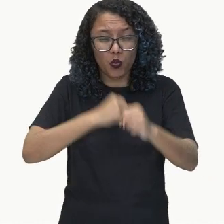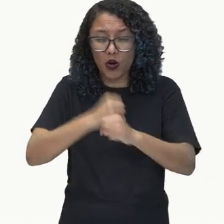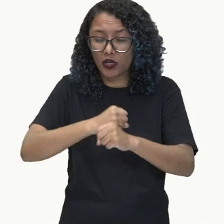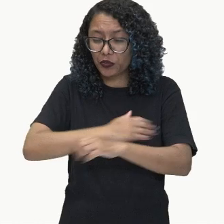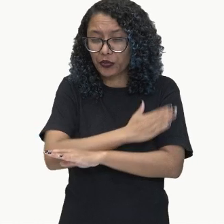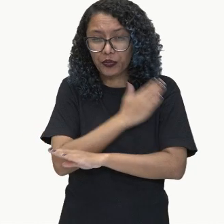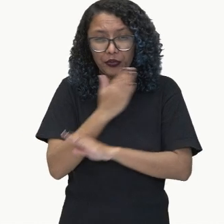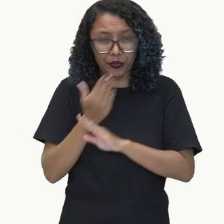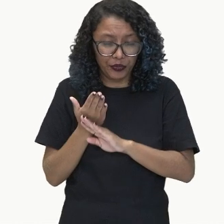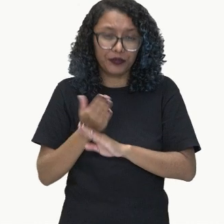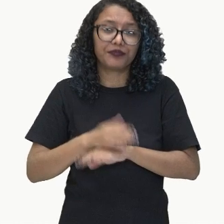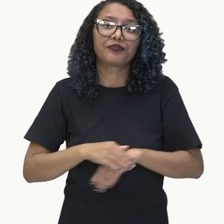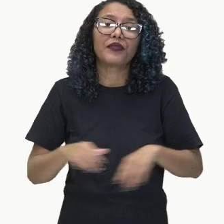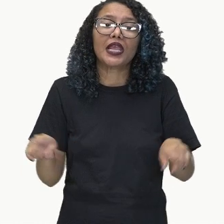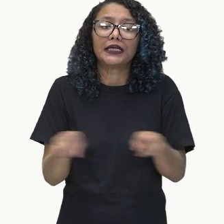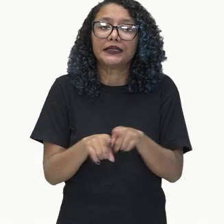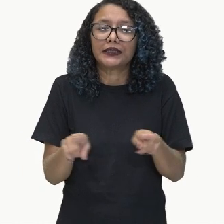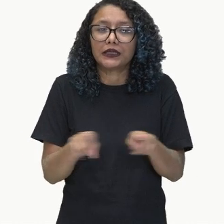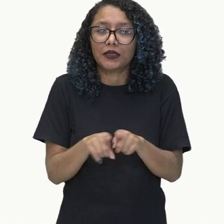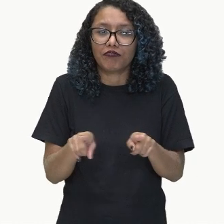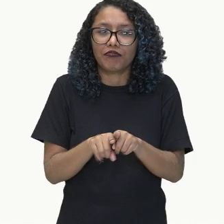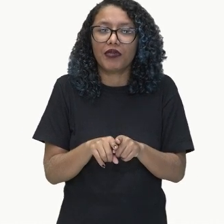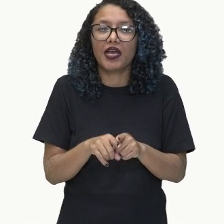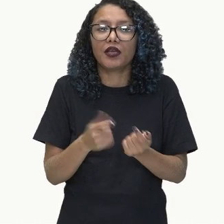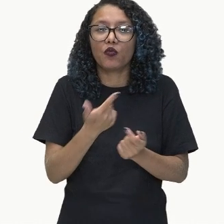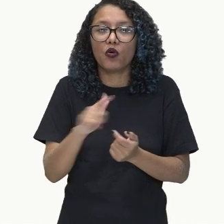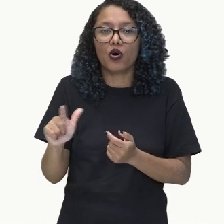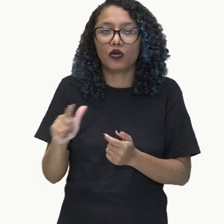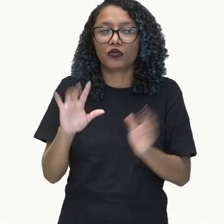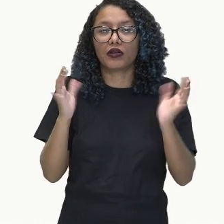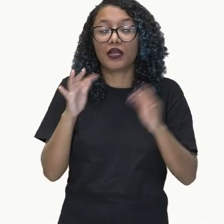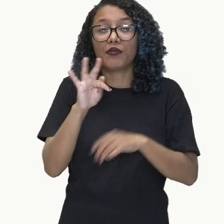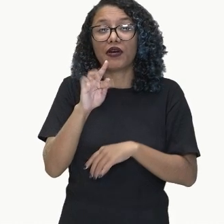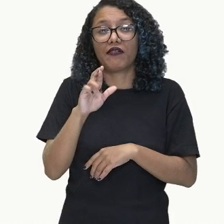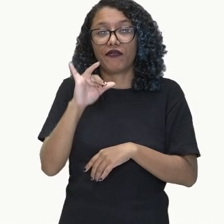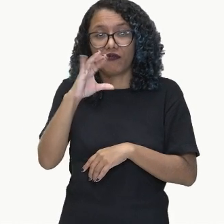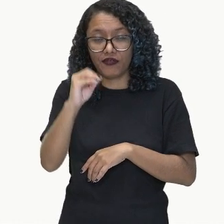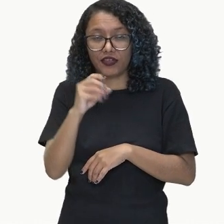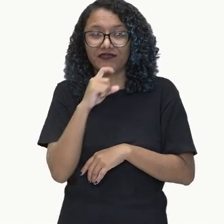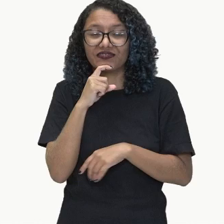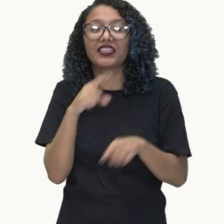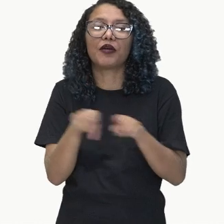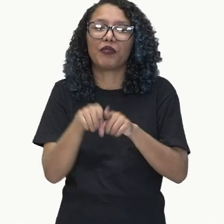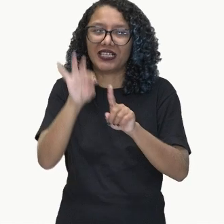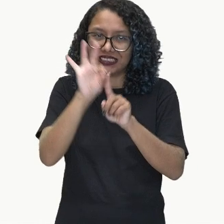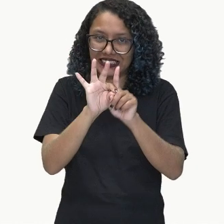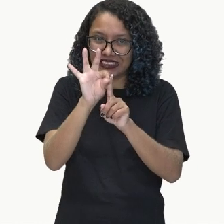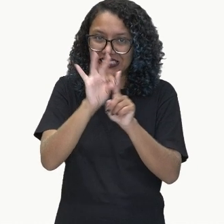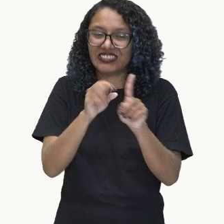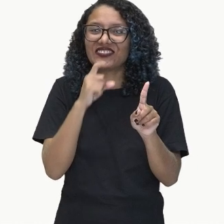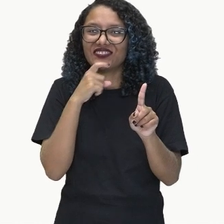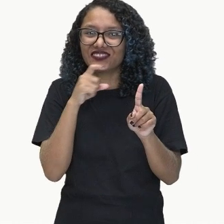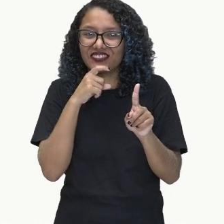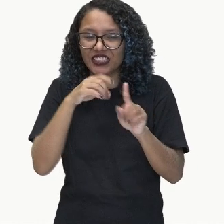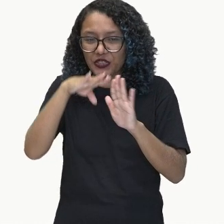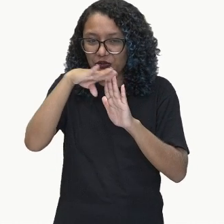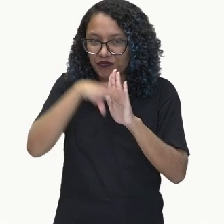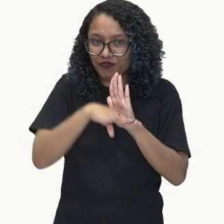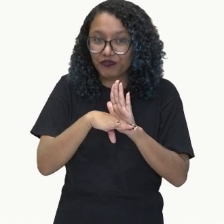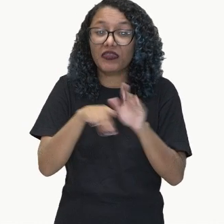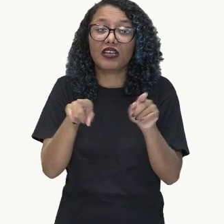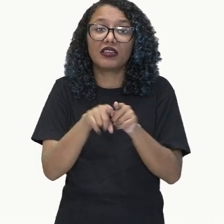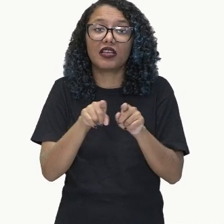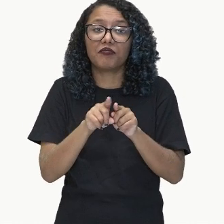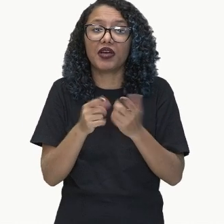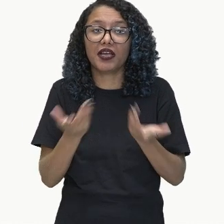clima frio, que ele vai ter também essa característica de baixas temperaturas, e a gente vai ter aí a floresta